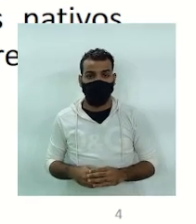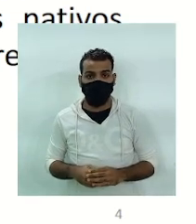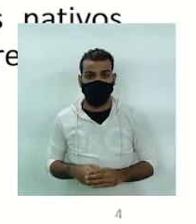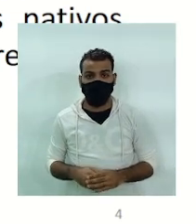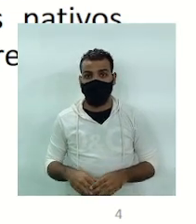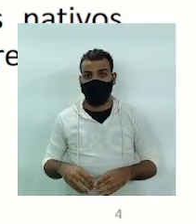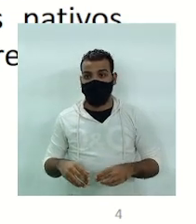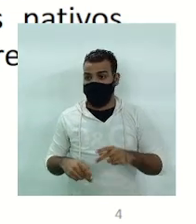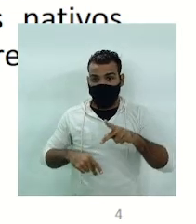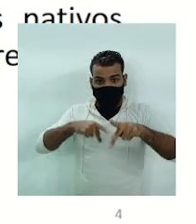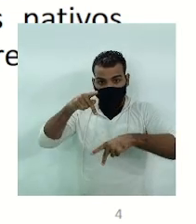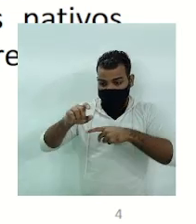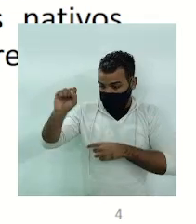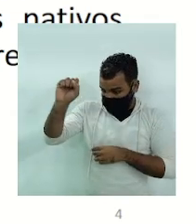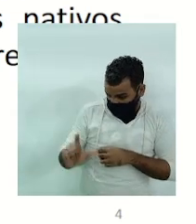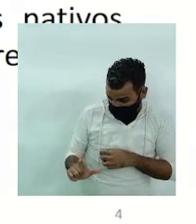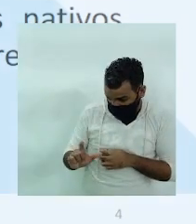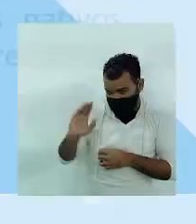sul do Brasil,